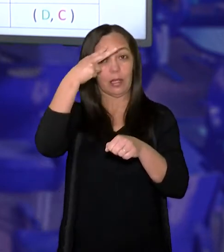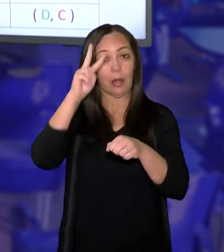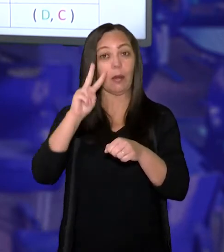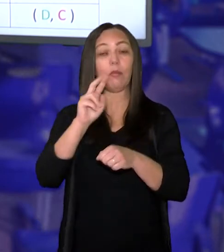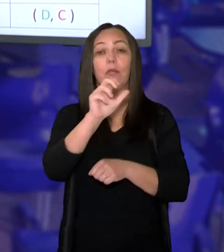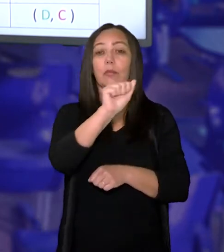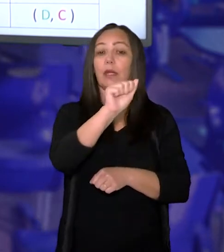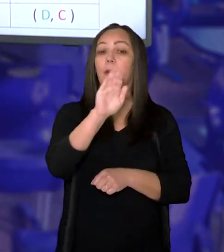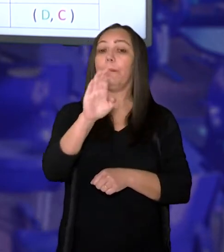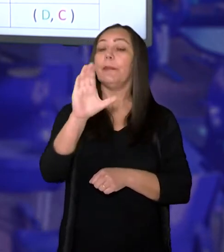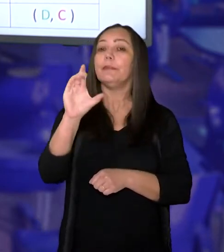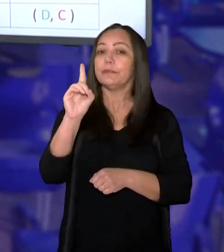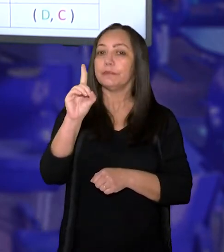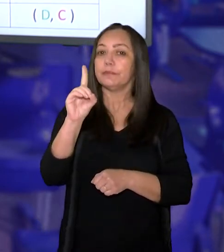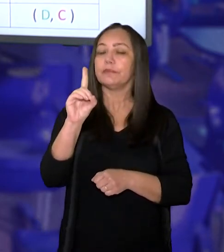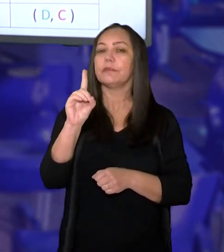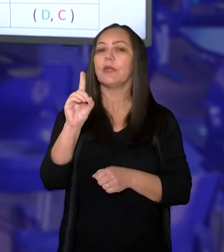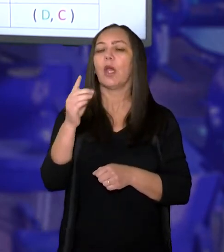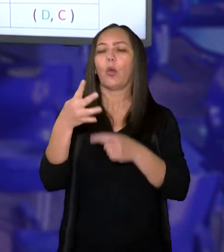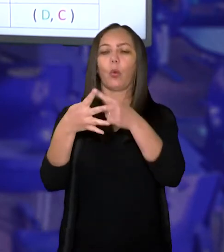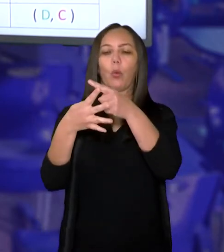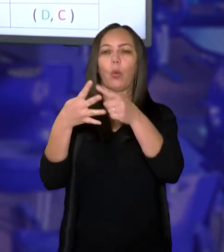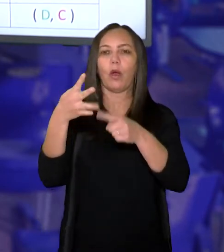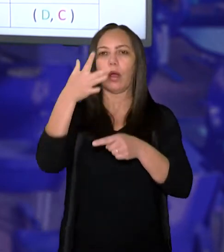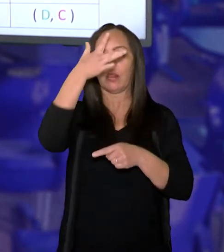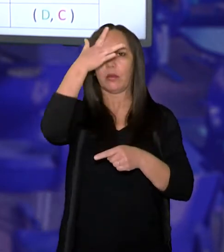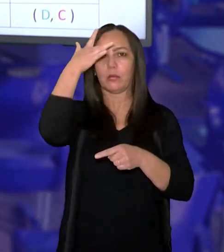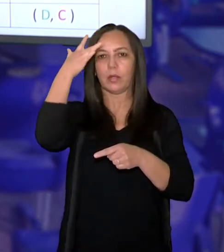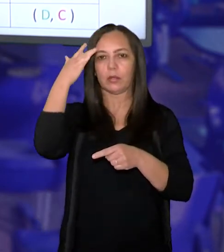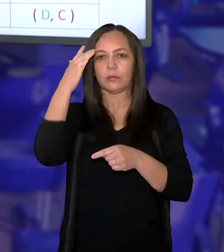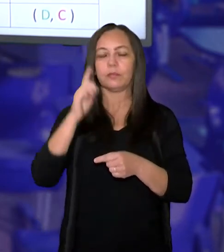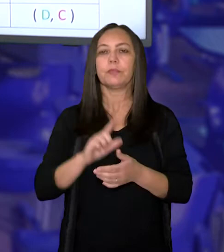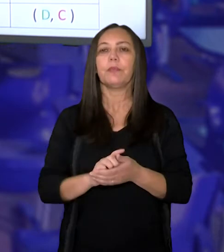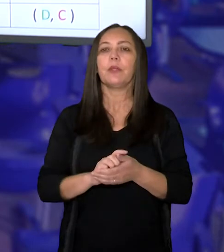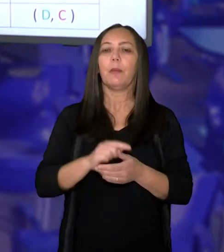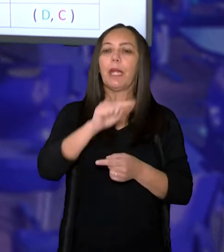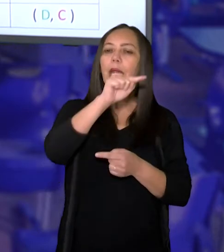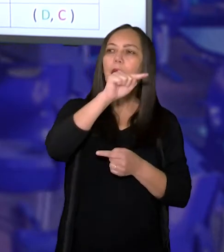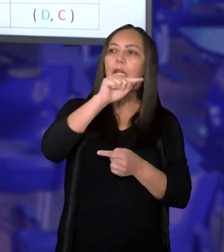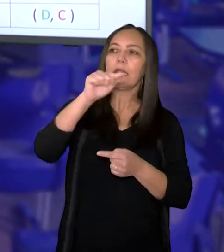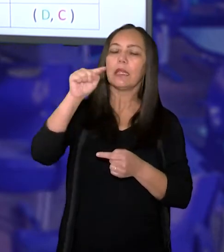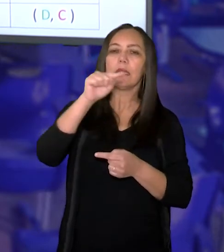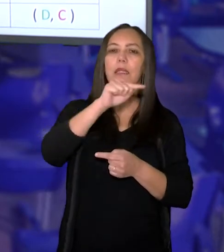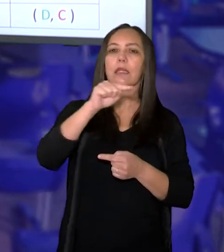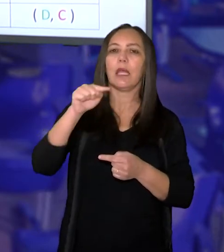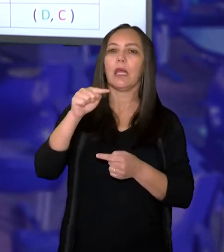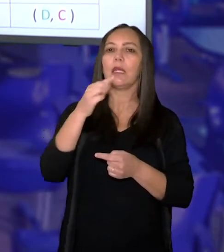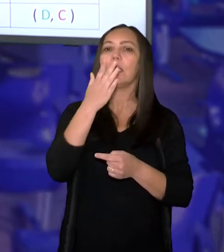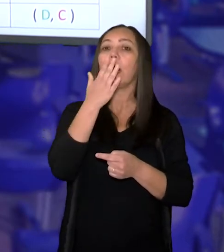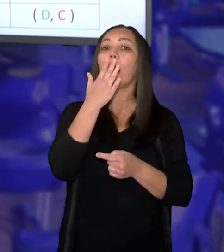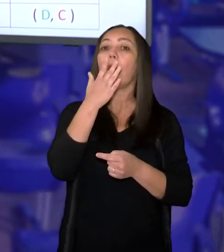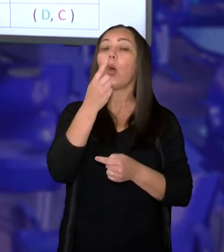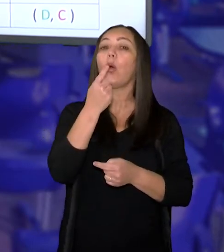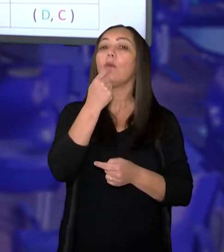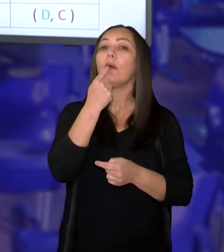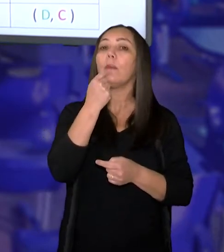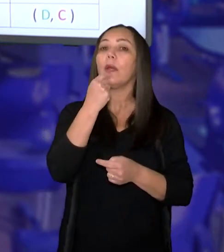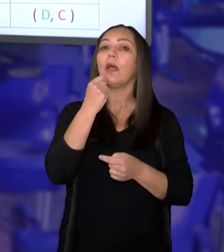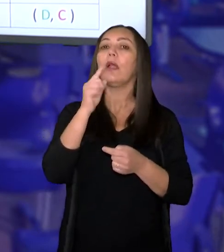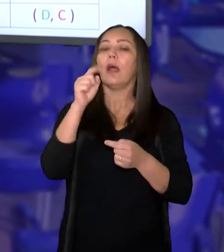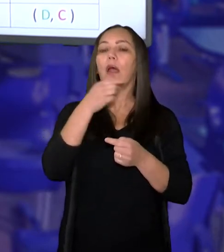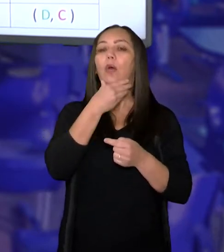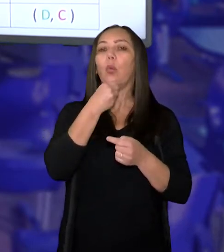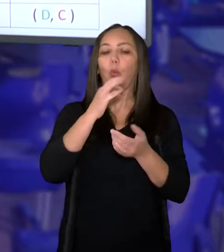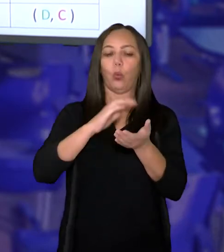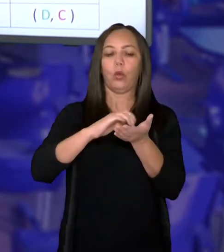C e D, que são 4 candidatos, e tenho aqui na linha, na cor vermelha, que pertence ao